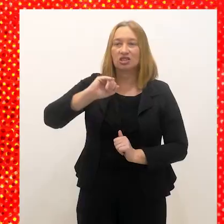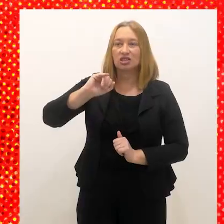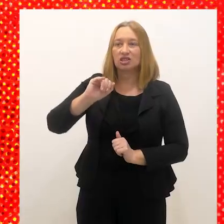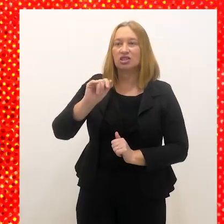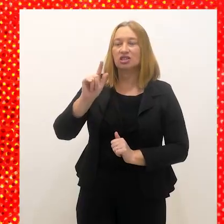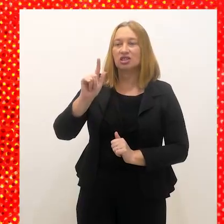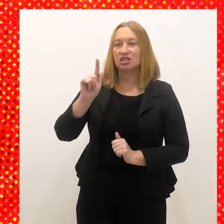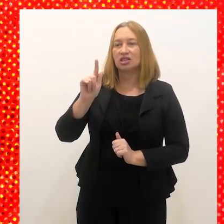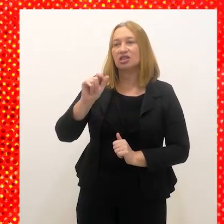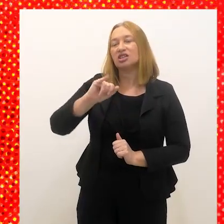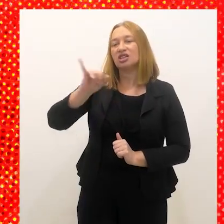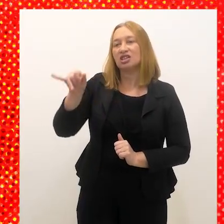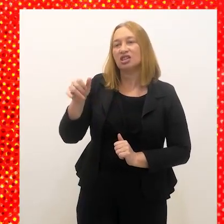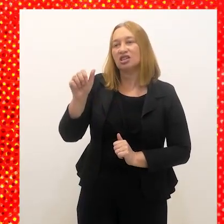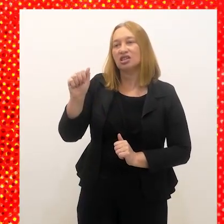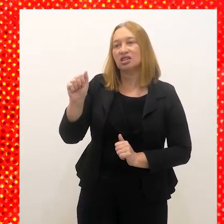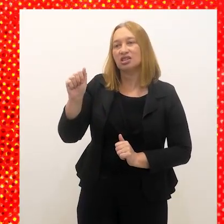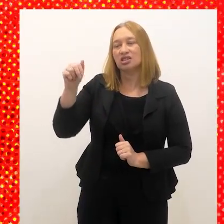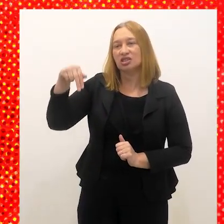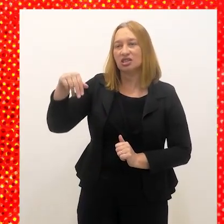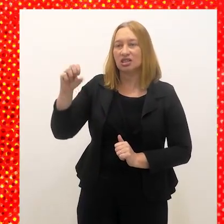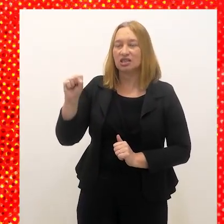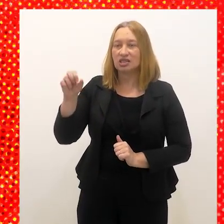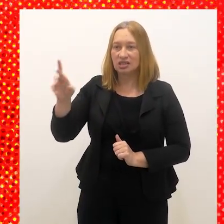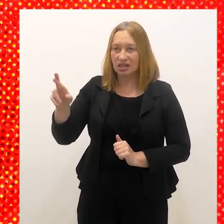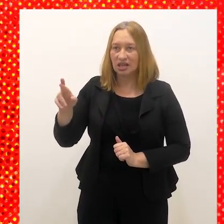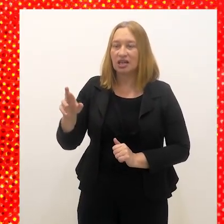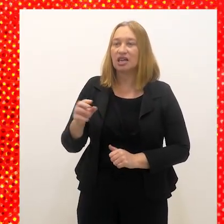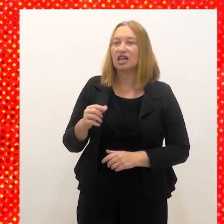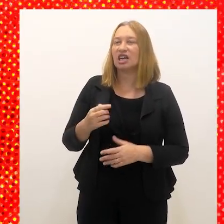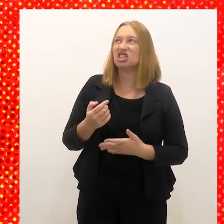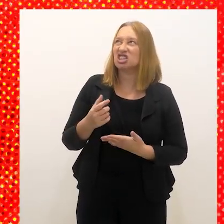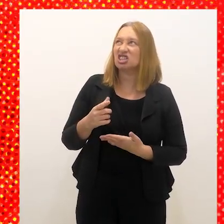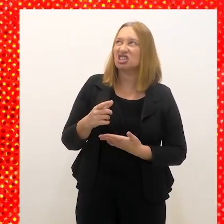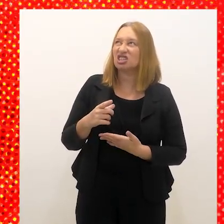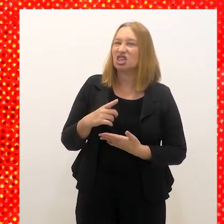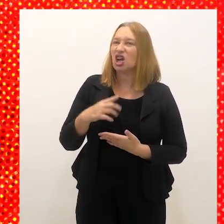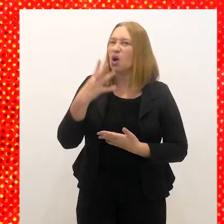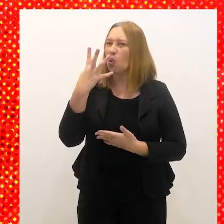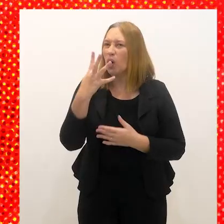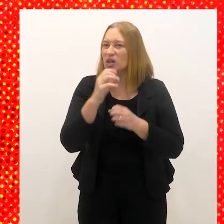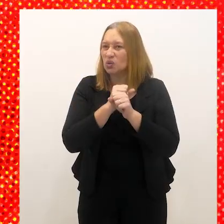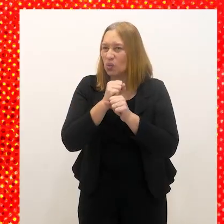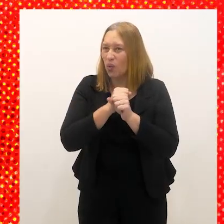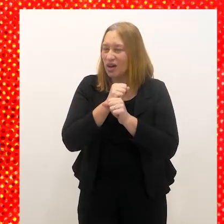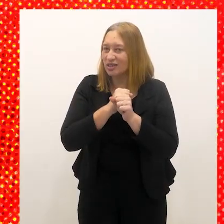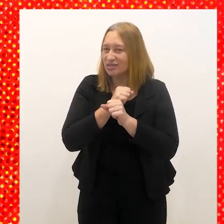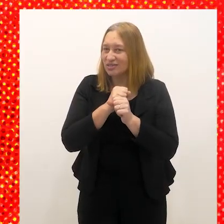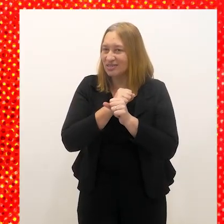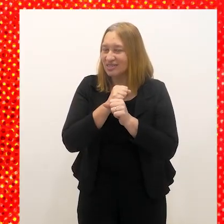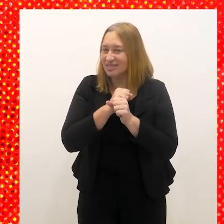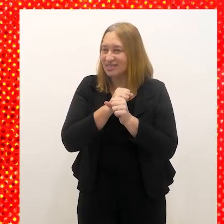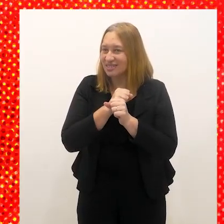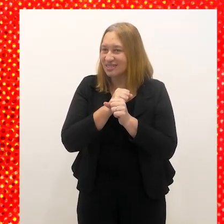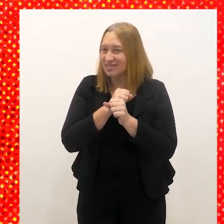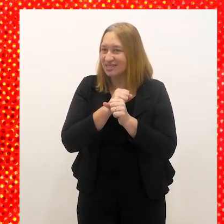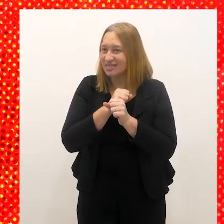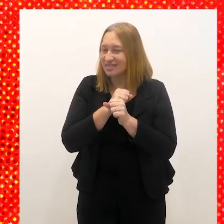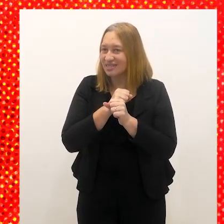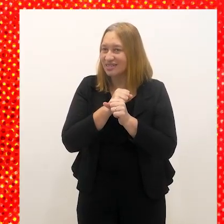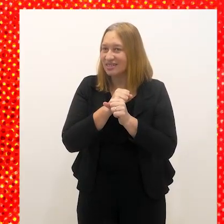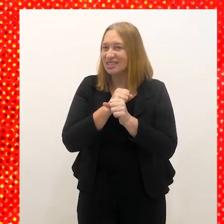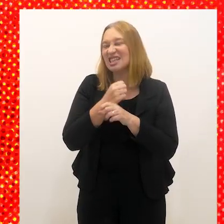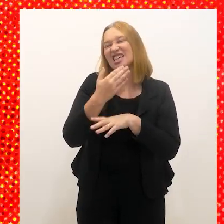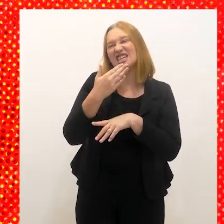Castelar. A gente está há 4 anos.